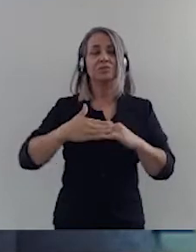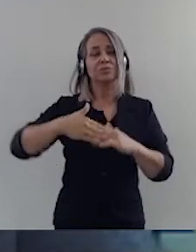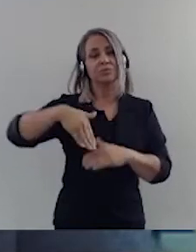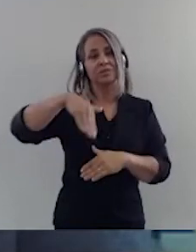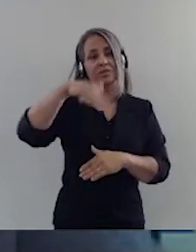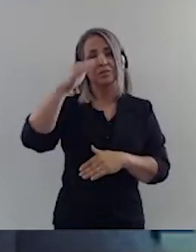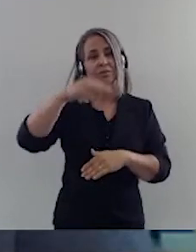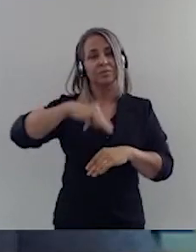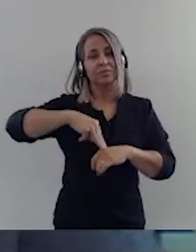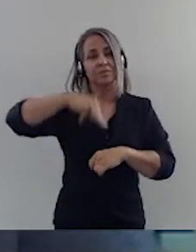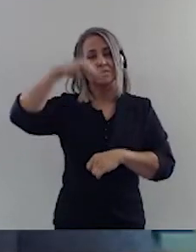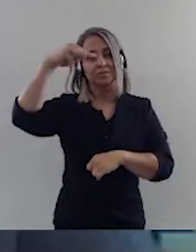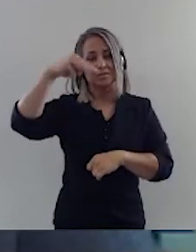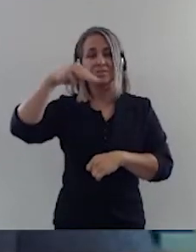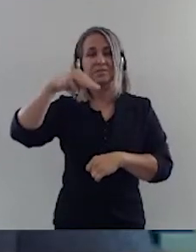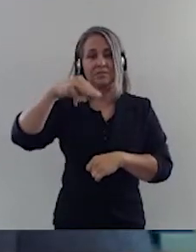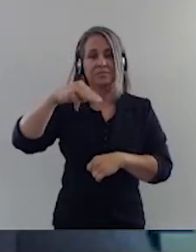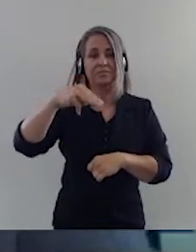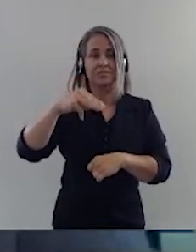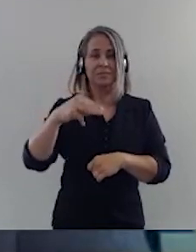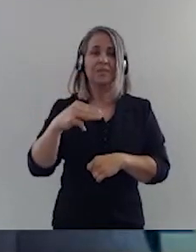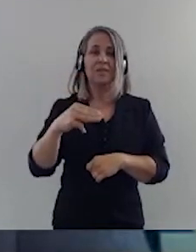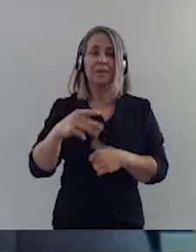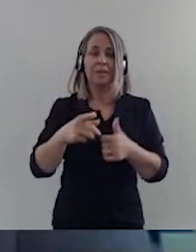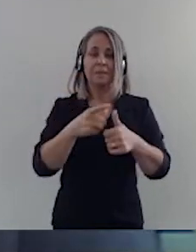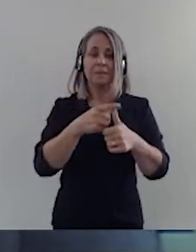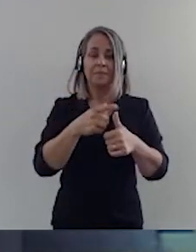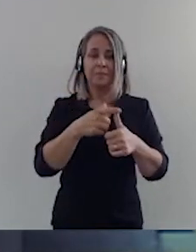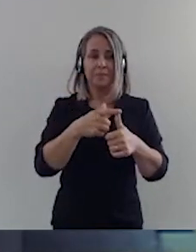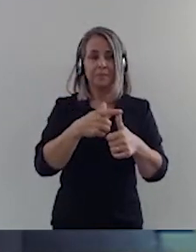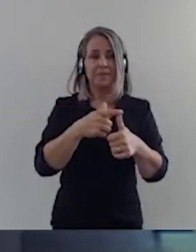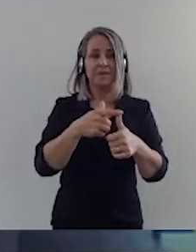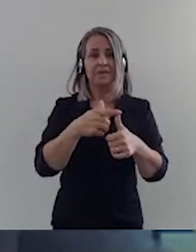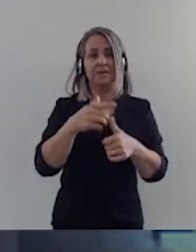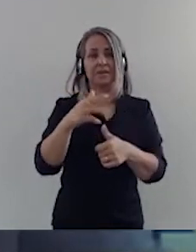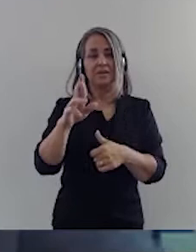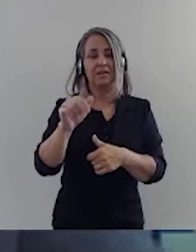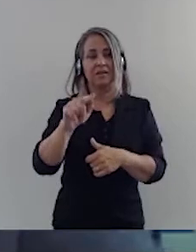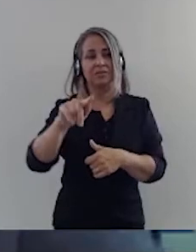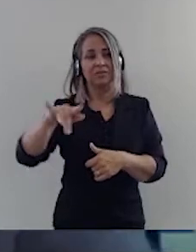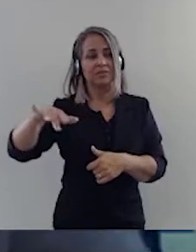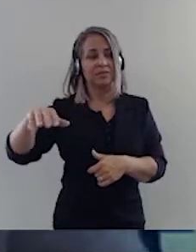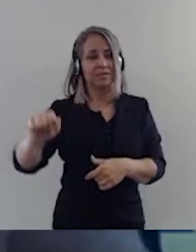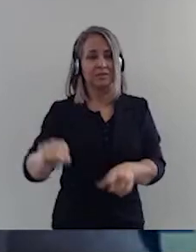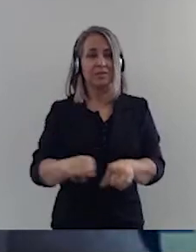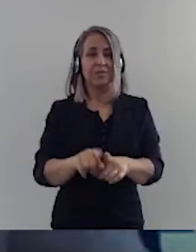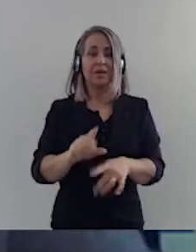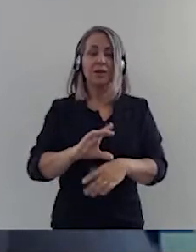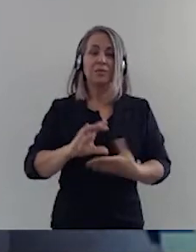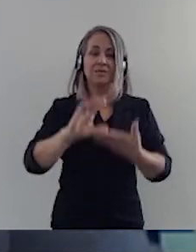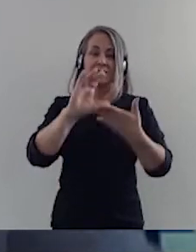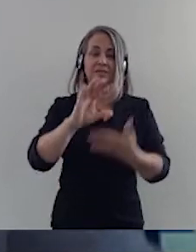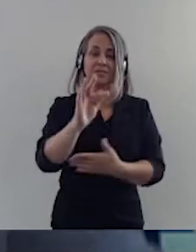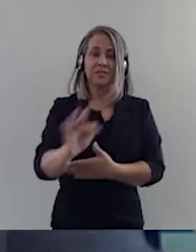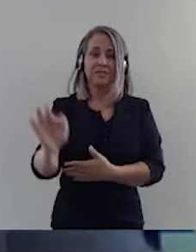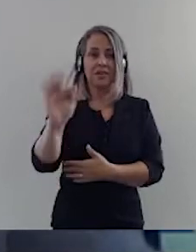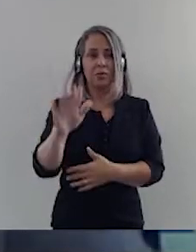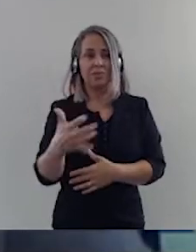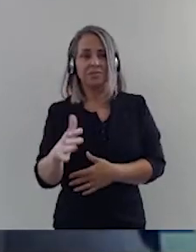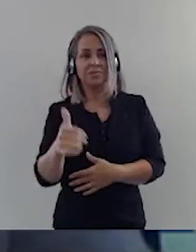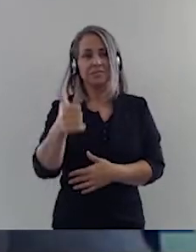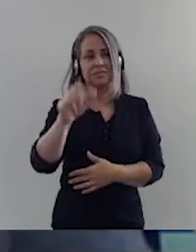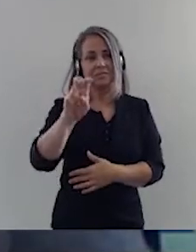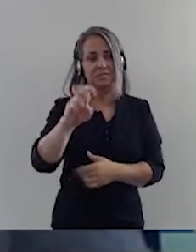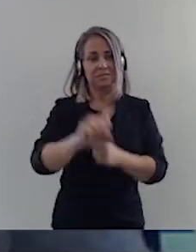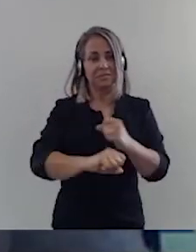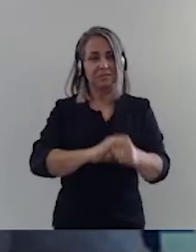do Tribunal Regional Federal da Primeira Região, conselheiro federal por quase 15 anos, presidente da